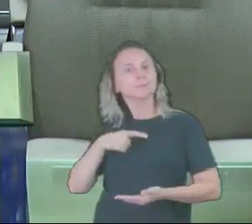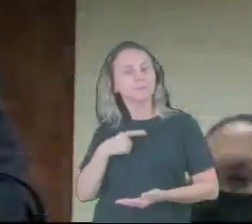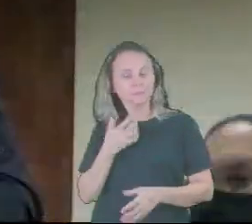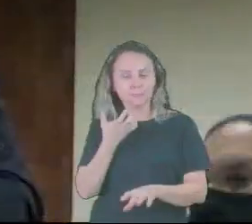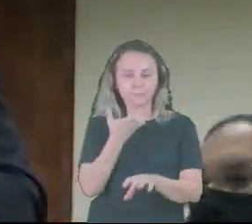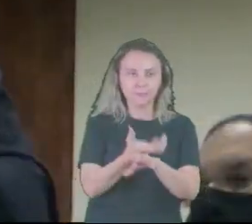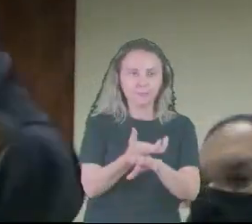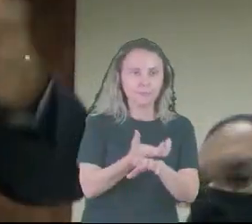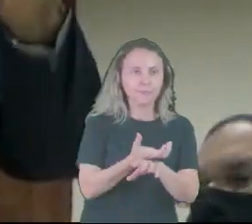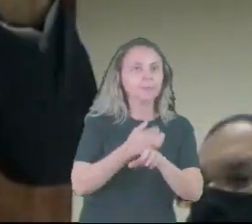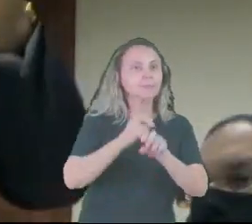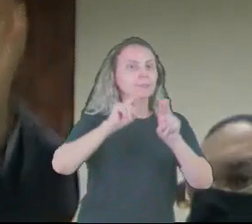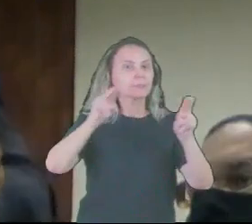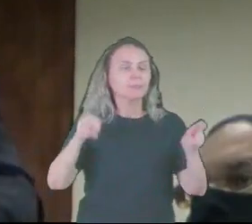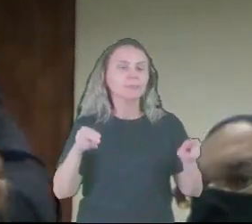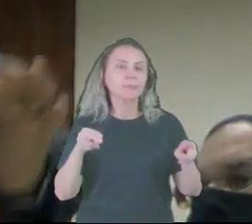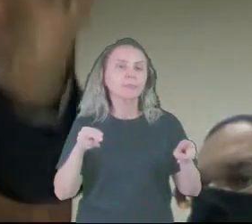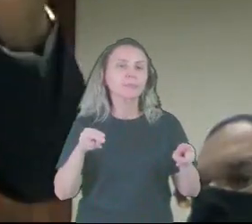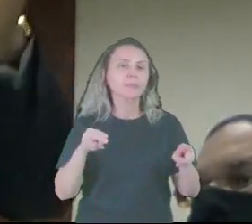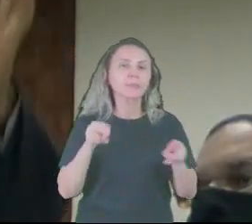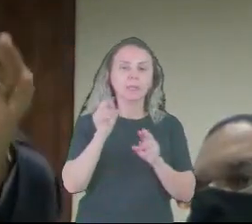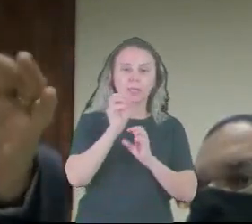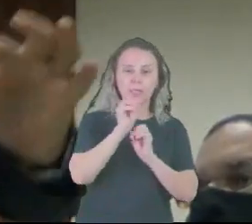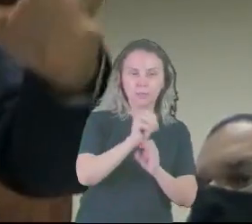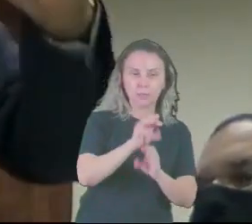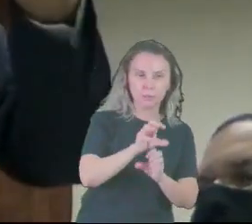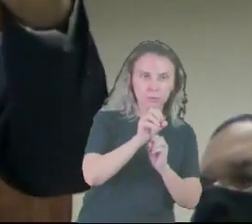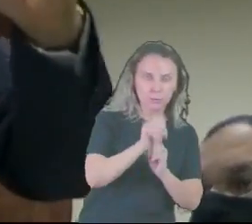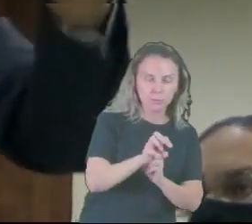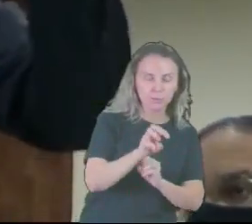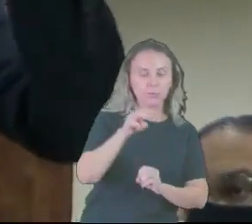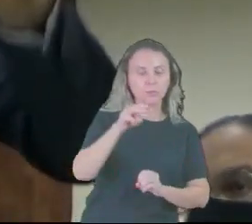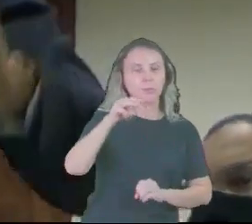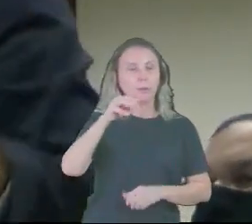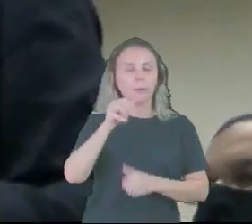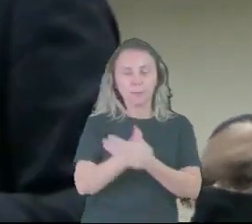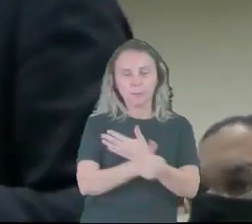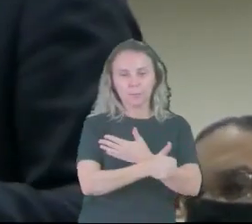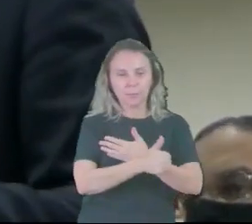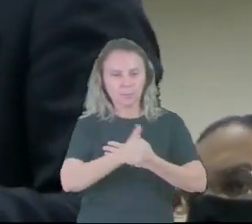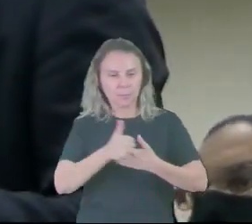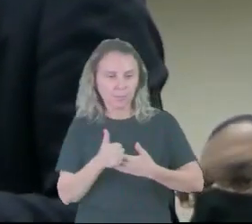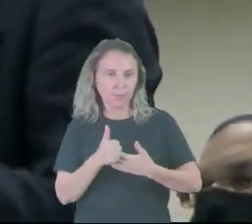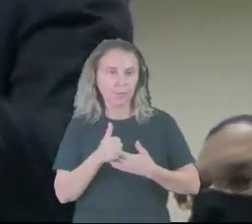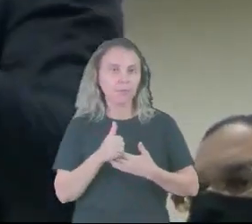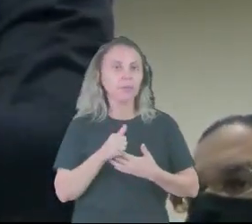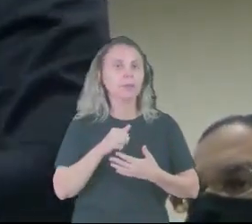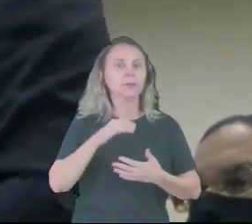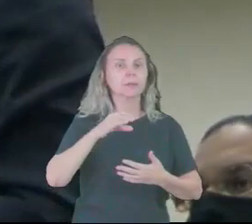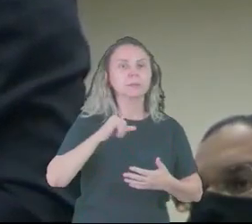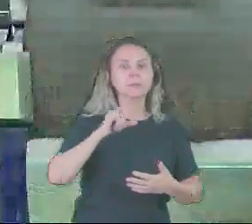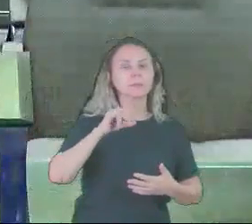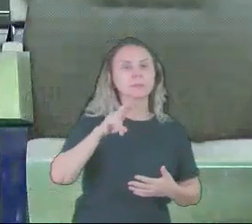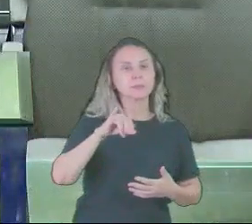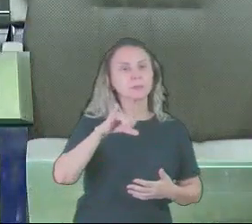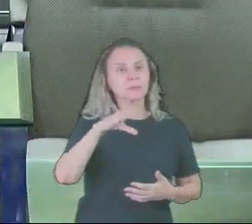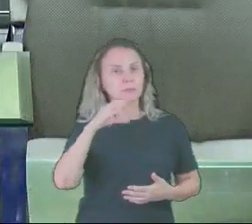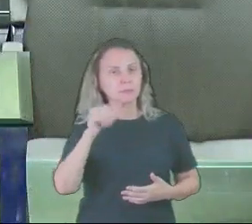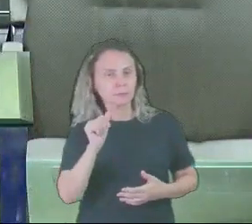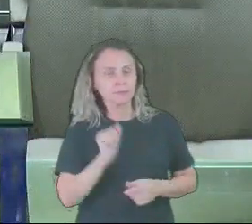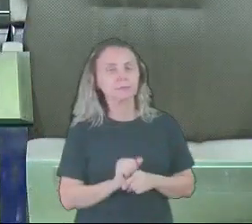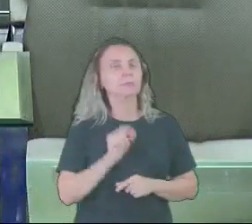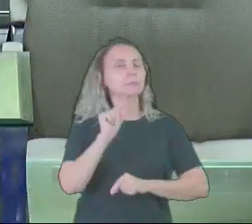matéria chamada educação moral e Cívica e essa educação moral e